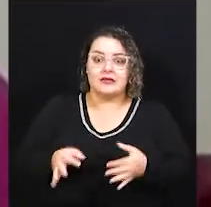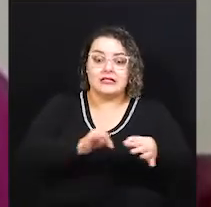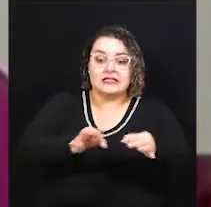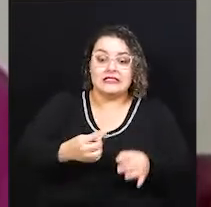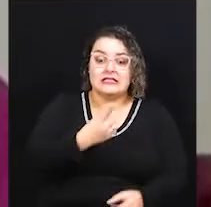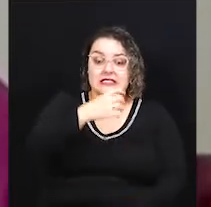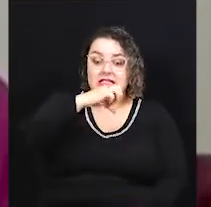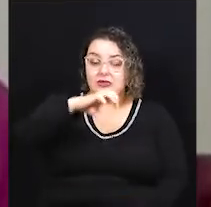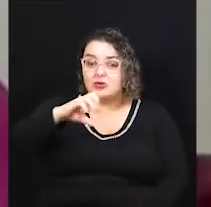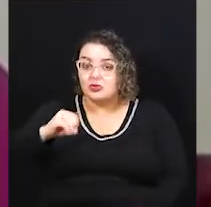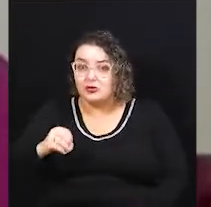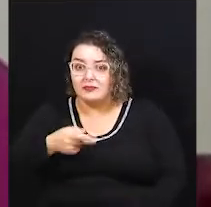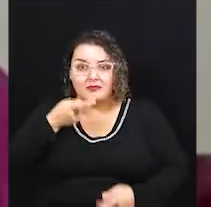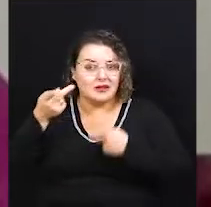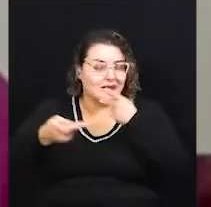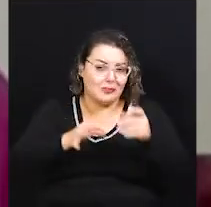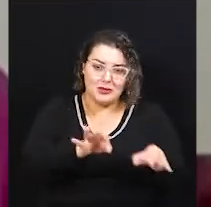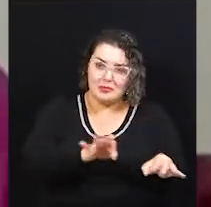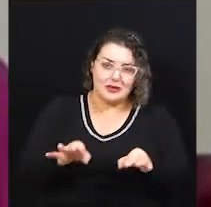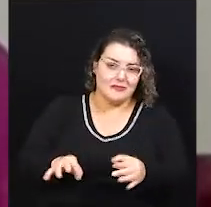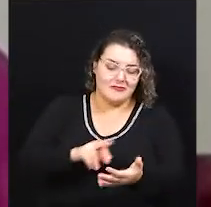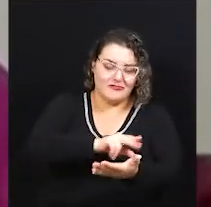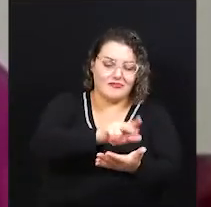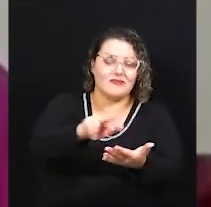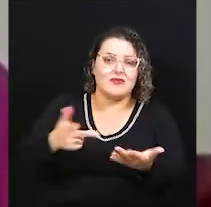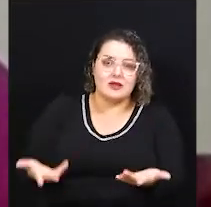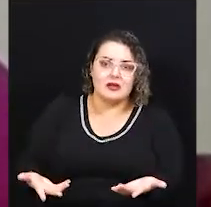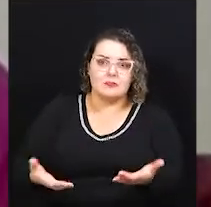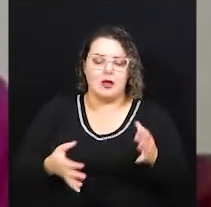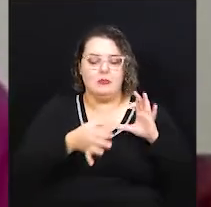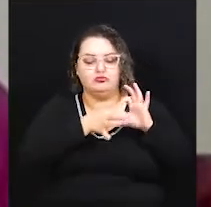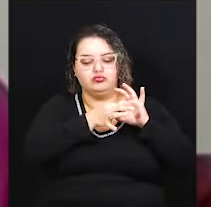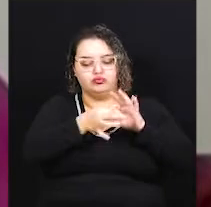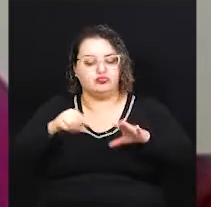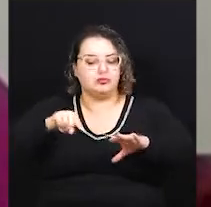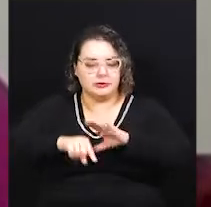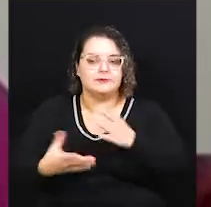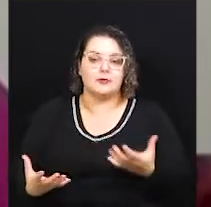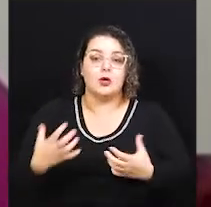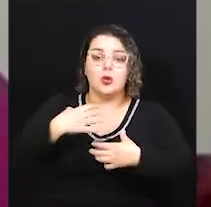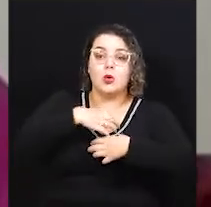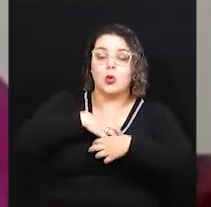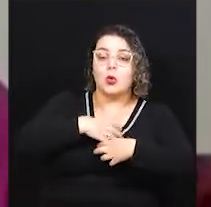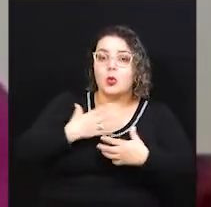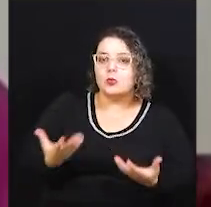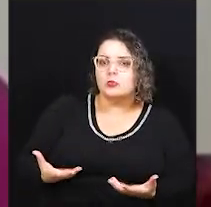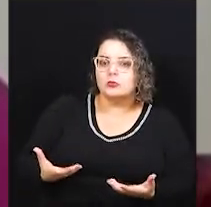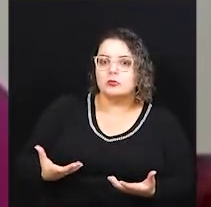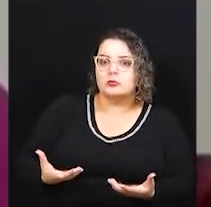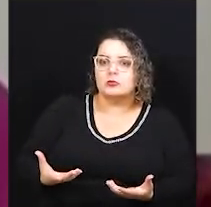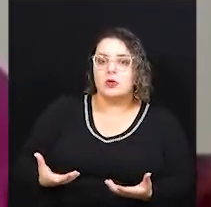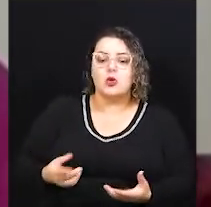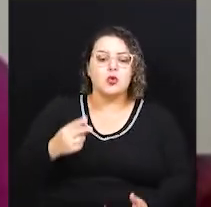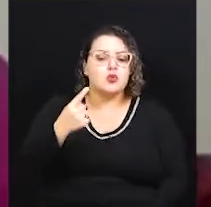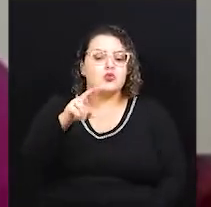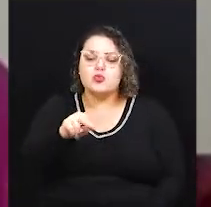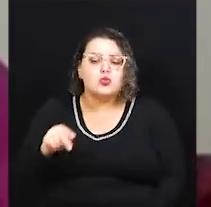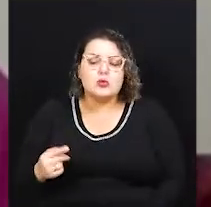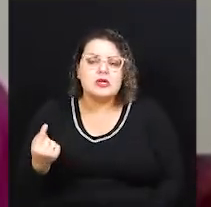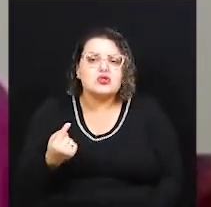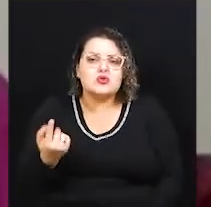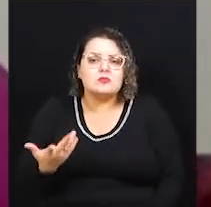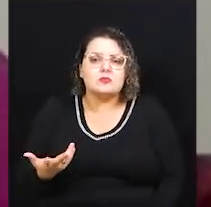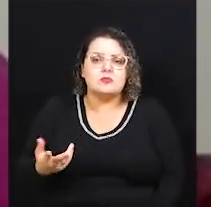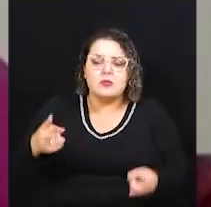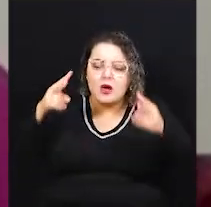sentimentos falando sobre. Eles têm variações, é claro que é um complexo. Eu costumo dizer que os sentimentos é como assim, eles nunca andam sozinhos. Essa visão que